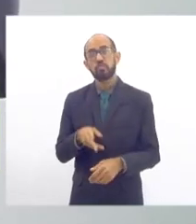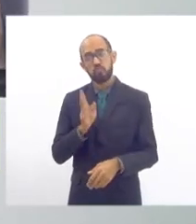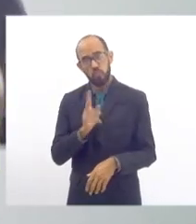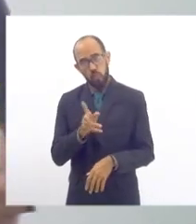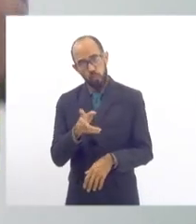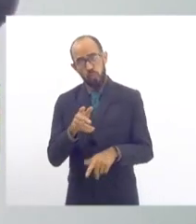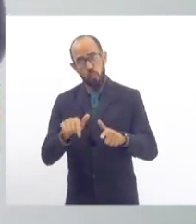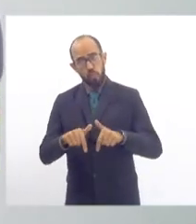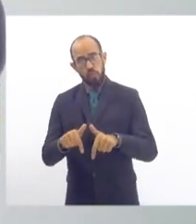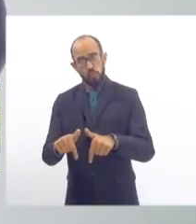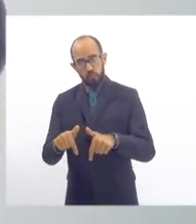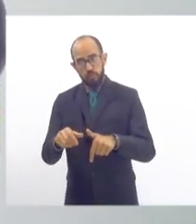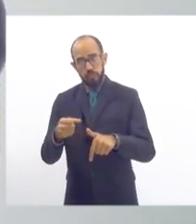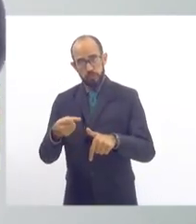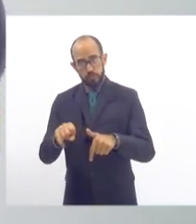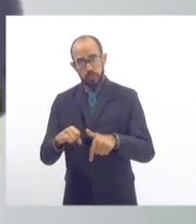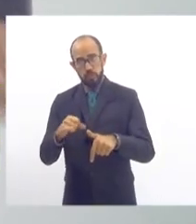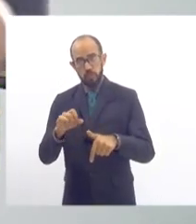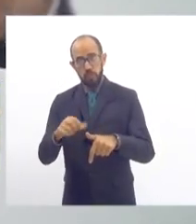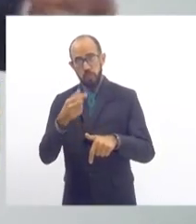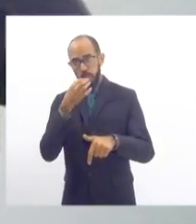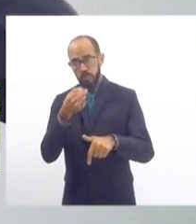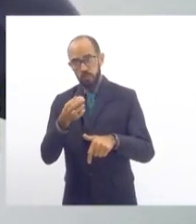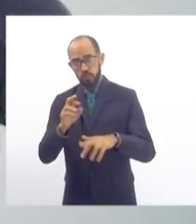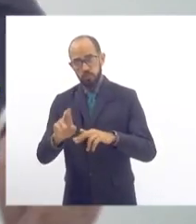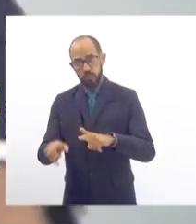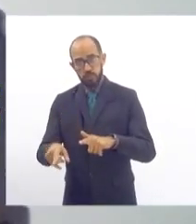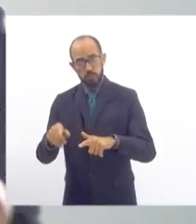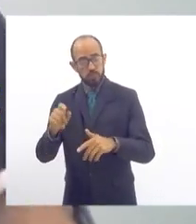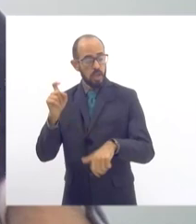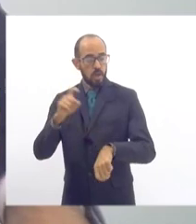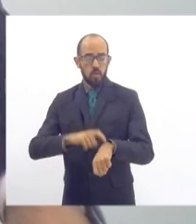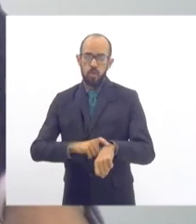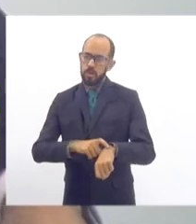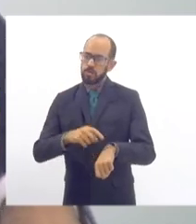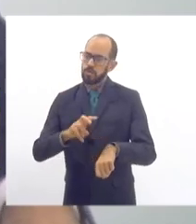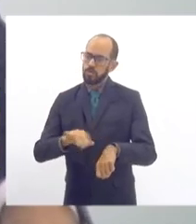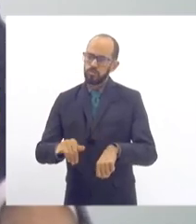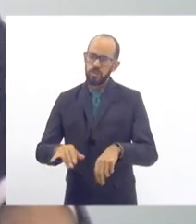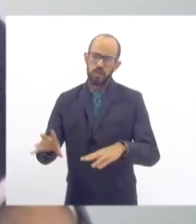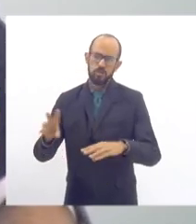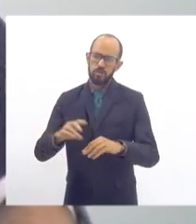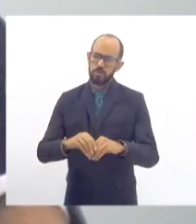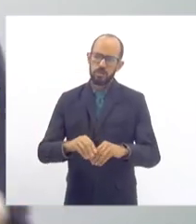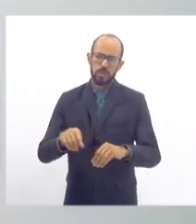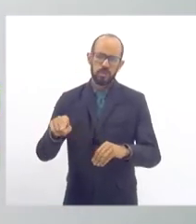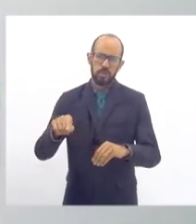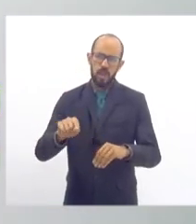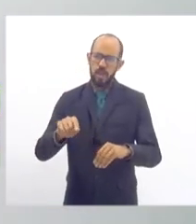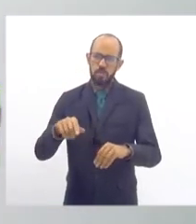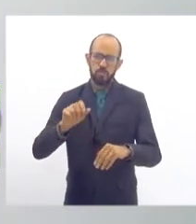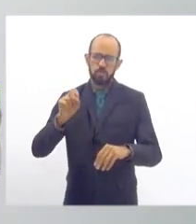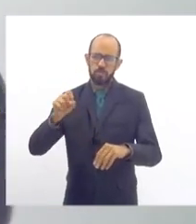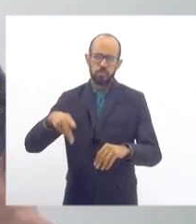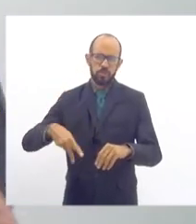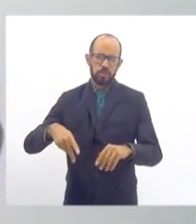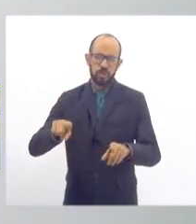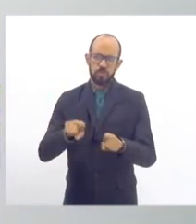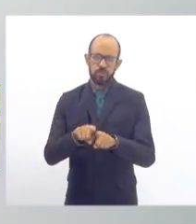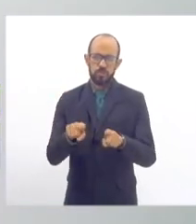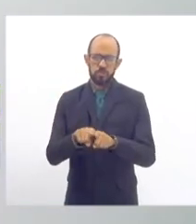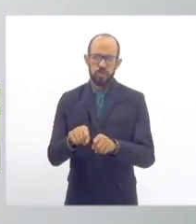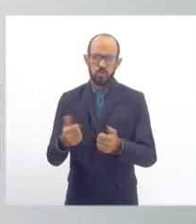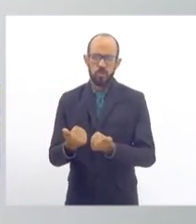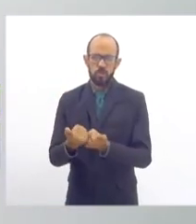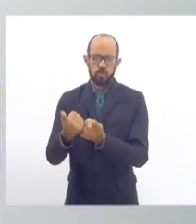a gente tiver a reversão desse parecer, imediatamente nós vamos estender ao inativo o auxílio-saúde, que eu acho que é uma